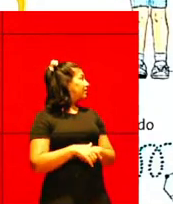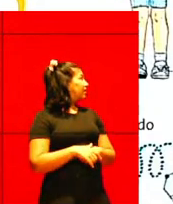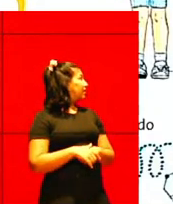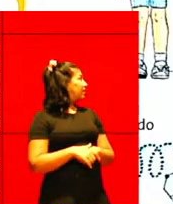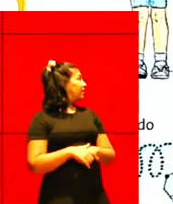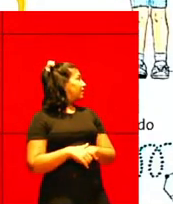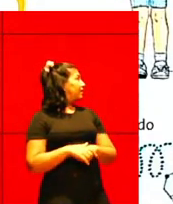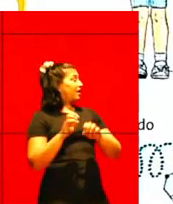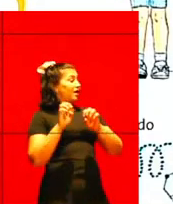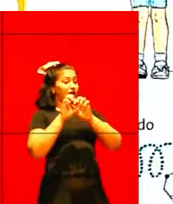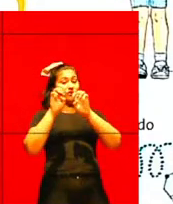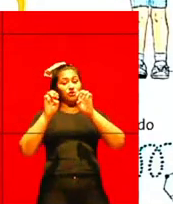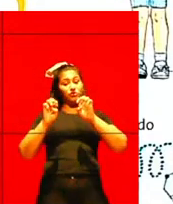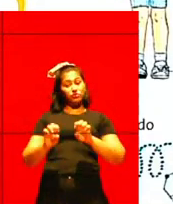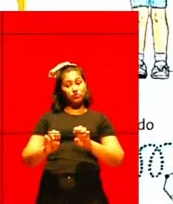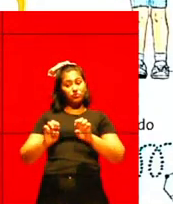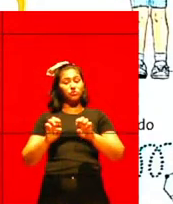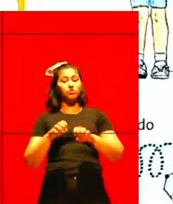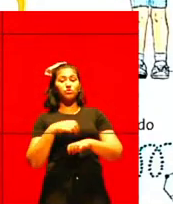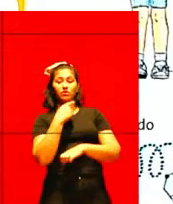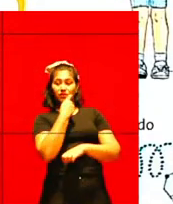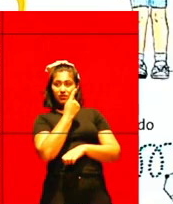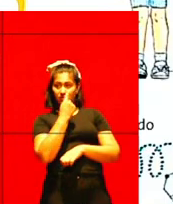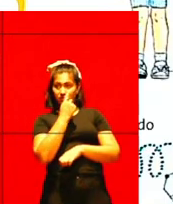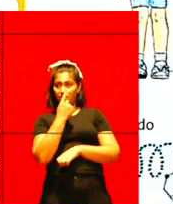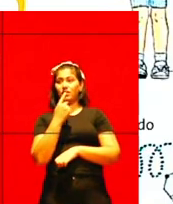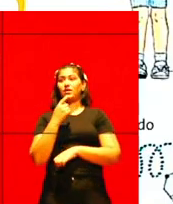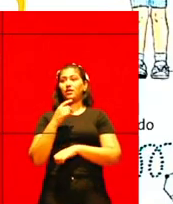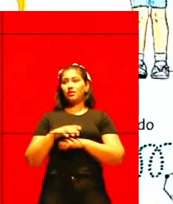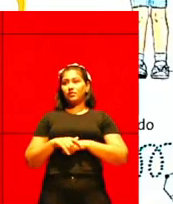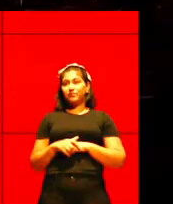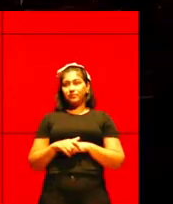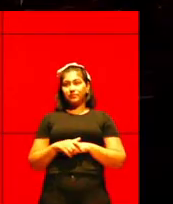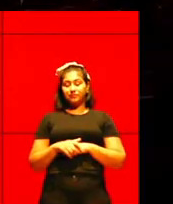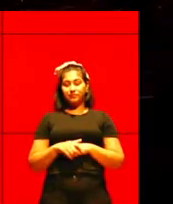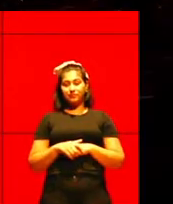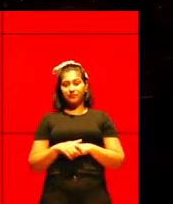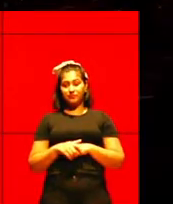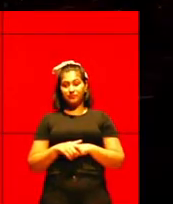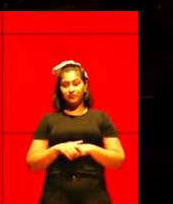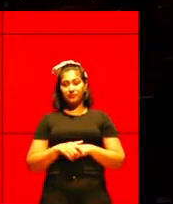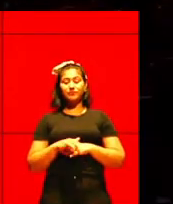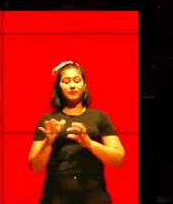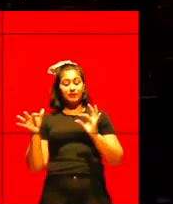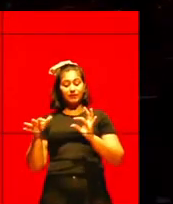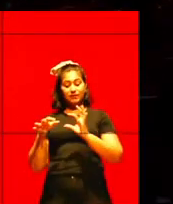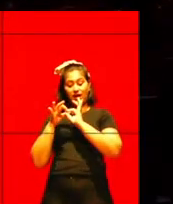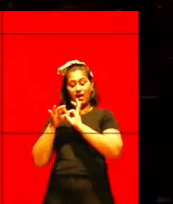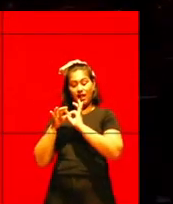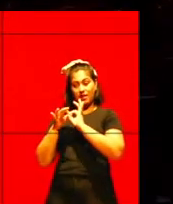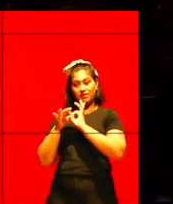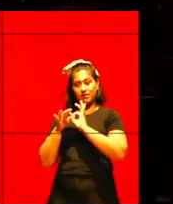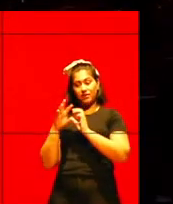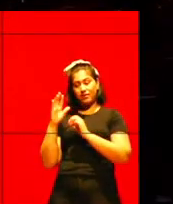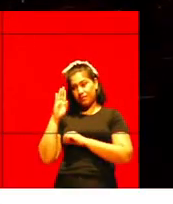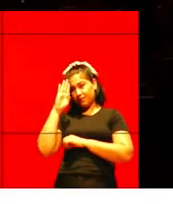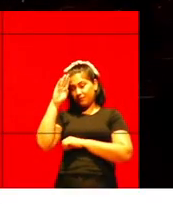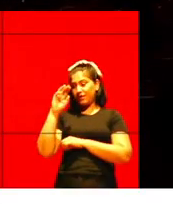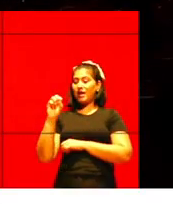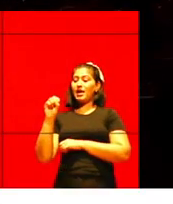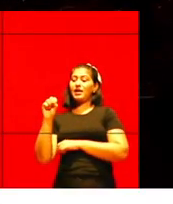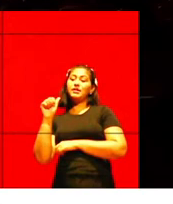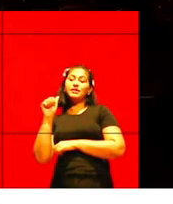E em relação à estrutura, a função estrutural dos carboidratos, relacionada especificamente aos